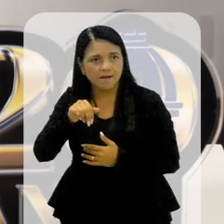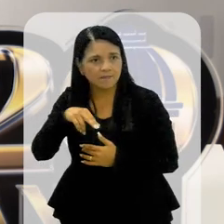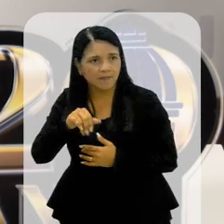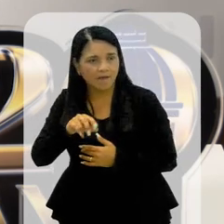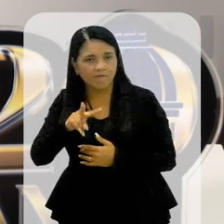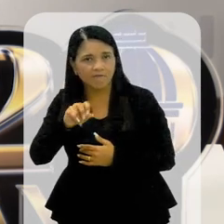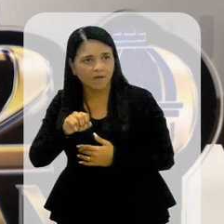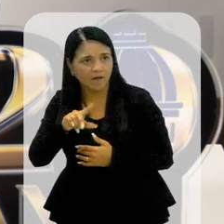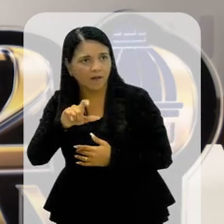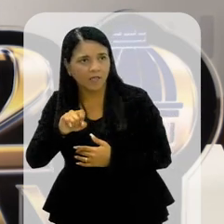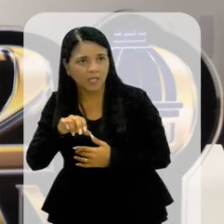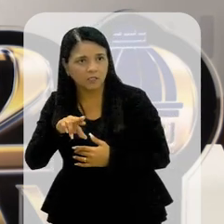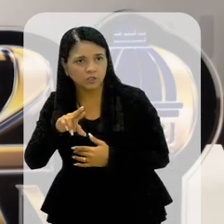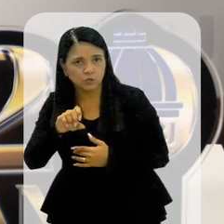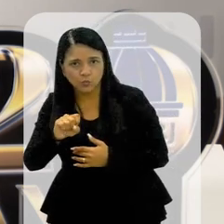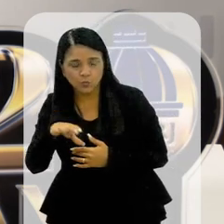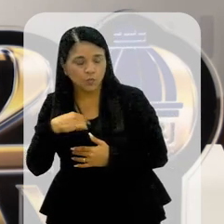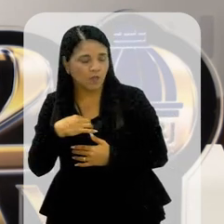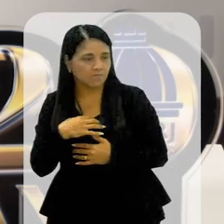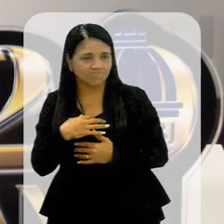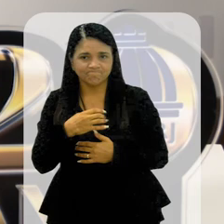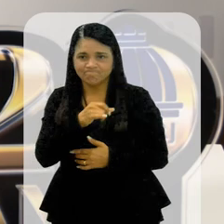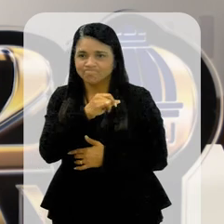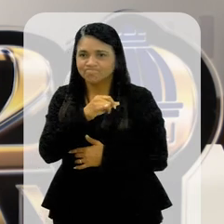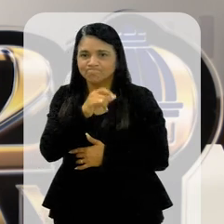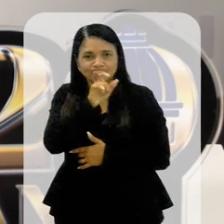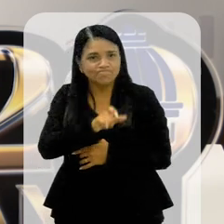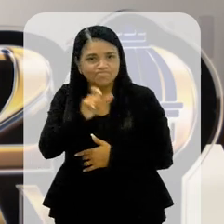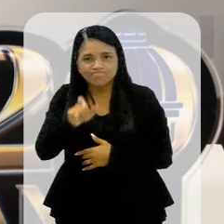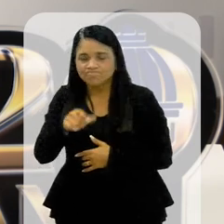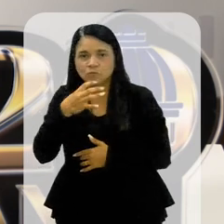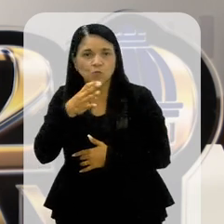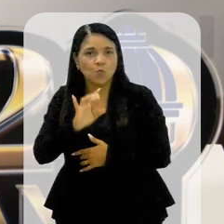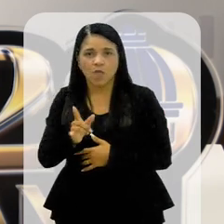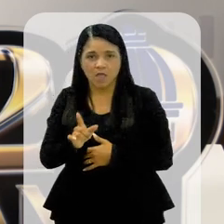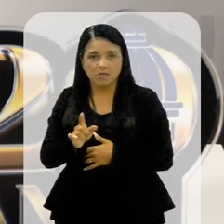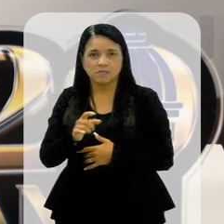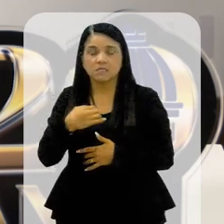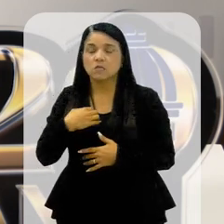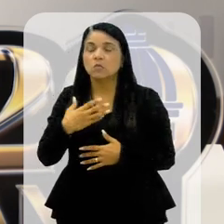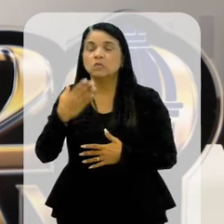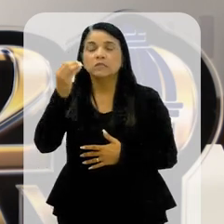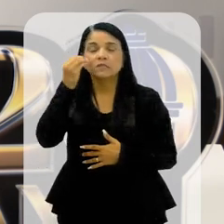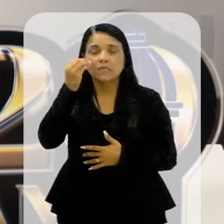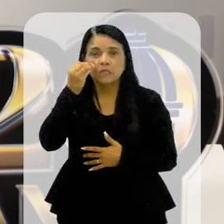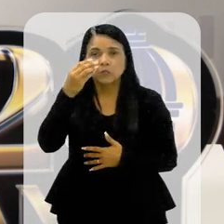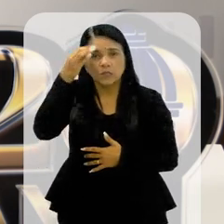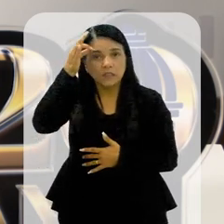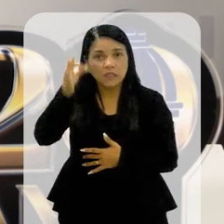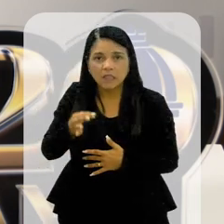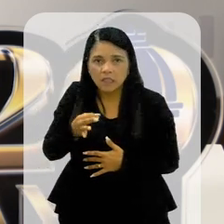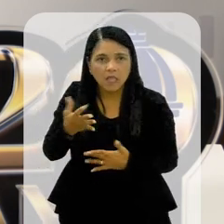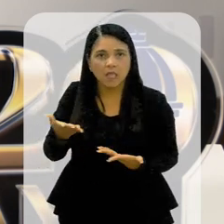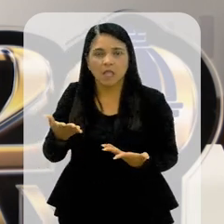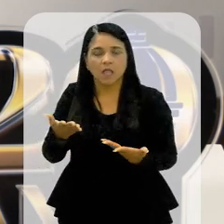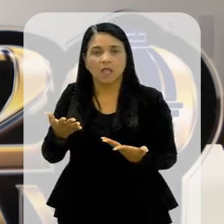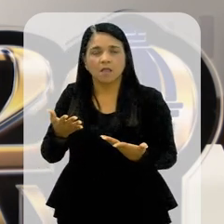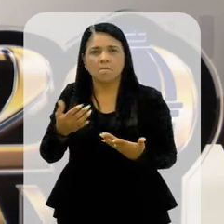conhece o carnavalesco? O próprio carioca não conhece. Desconhece, é né? Isso. Eu ainda tento entender por que o carnaval parece